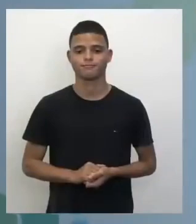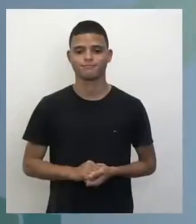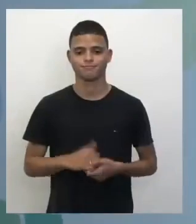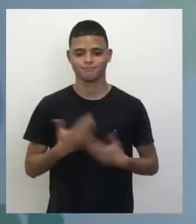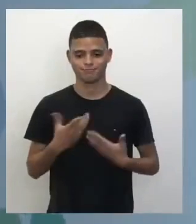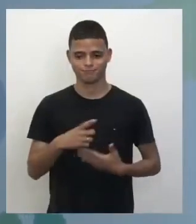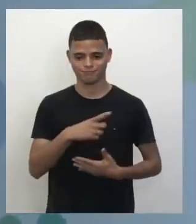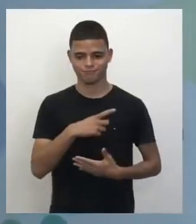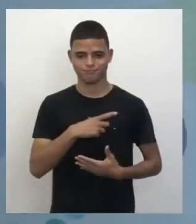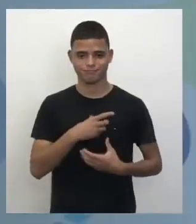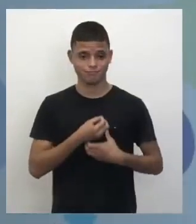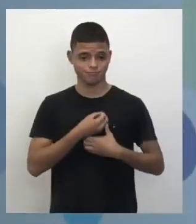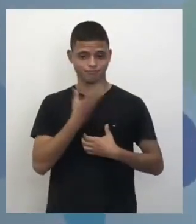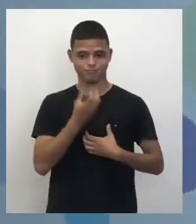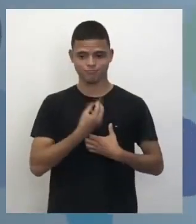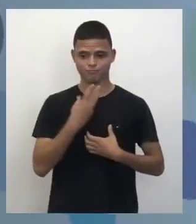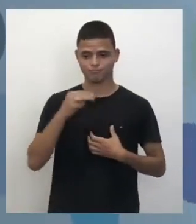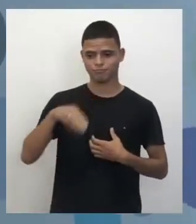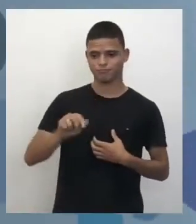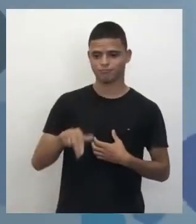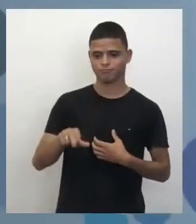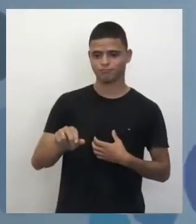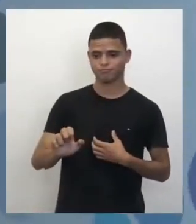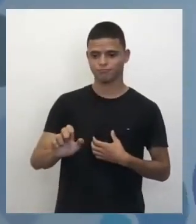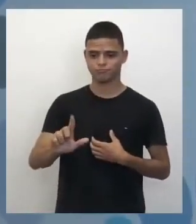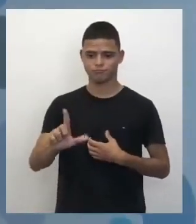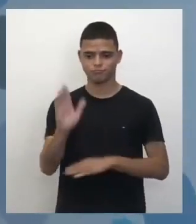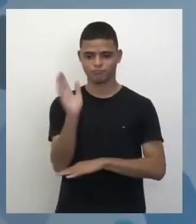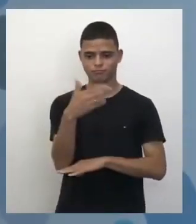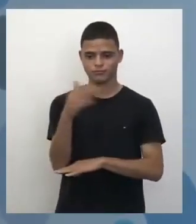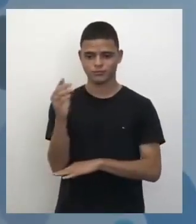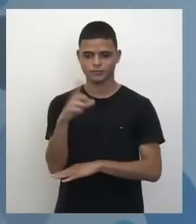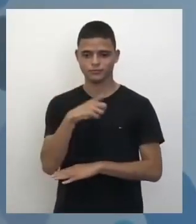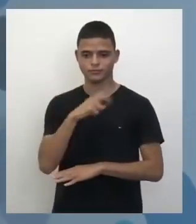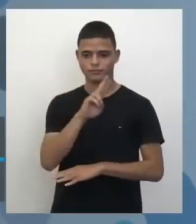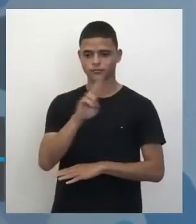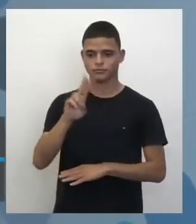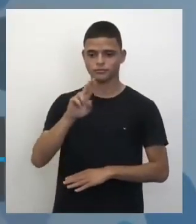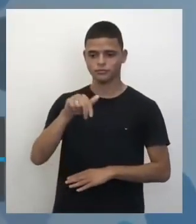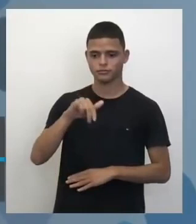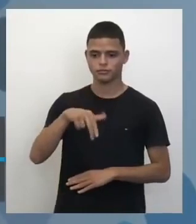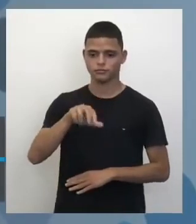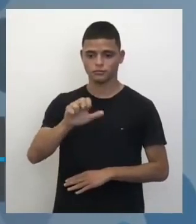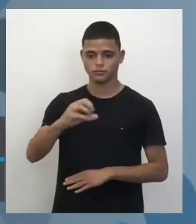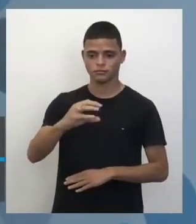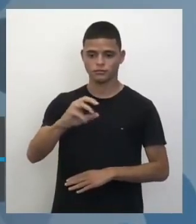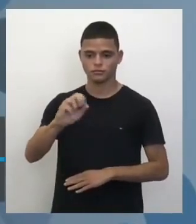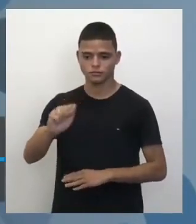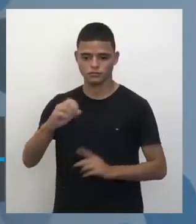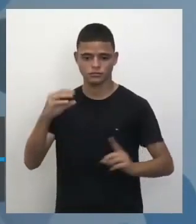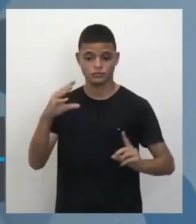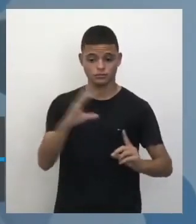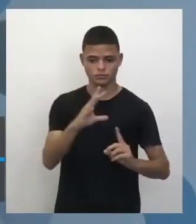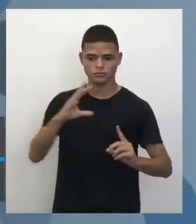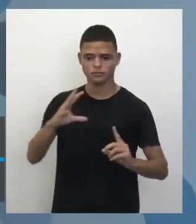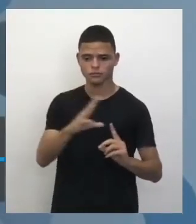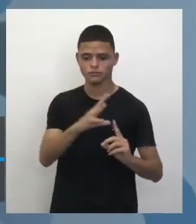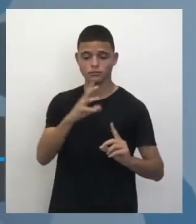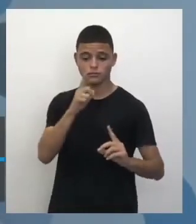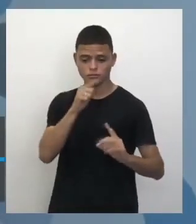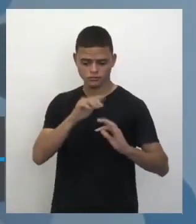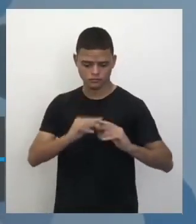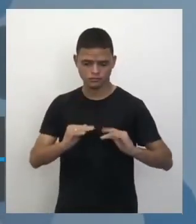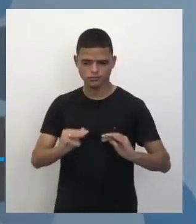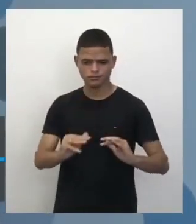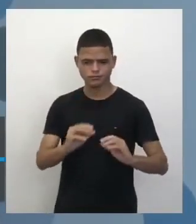Tem um poema do Manuel Bandeira chamado Evocação do Recife. Cara, lê esse poema. Nesse poema, ele